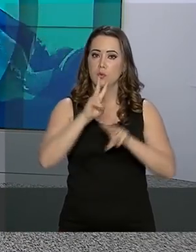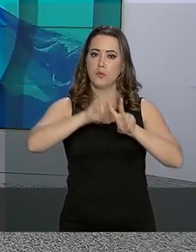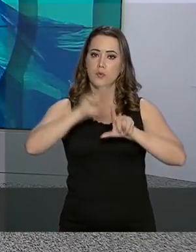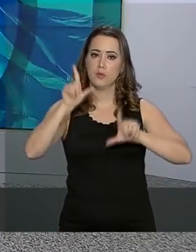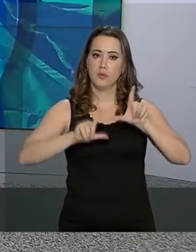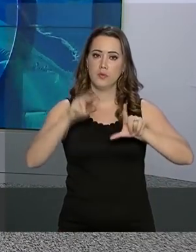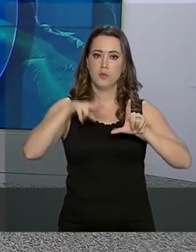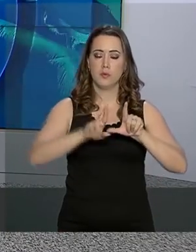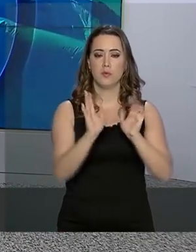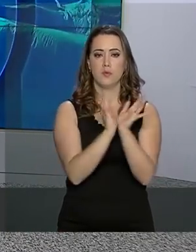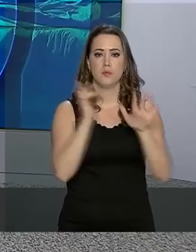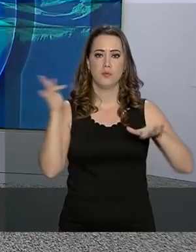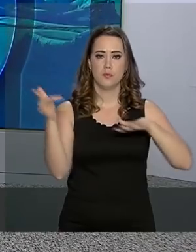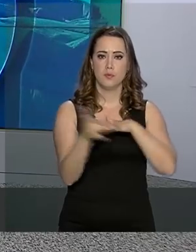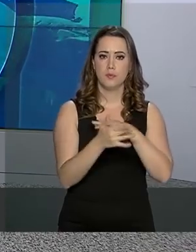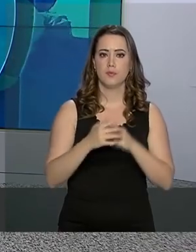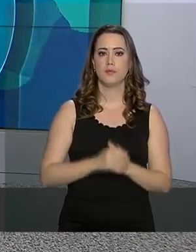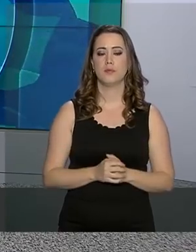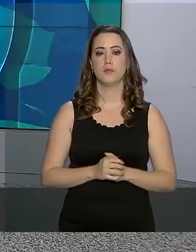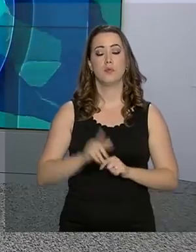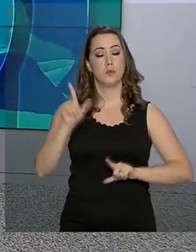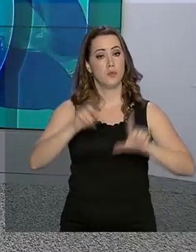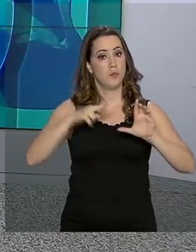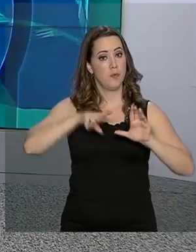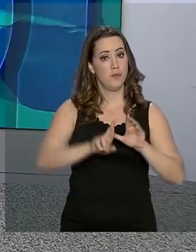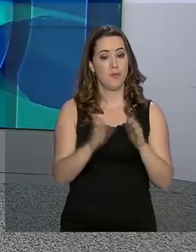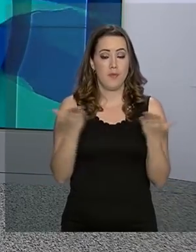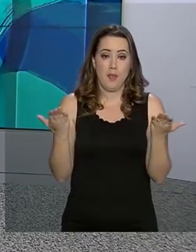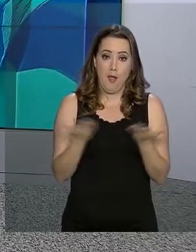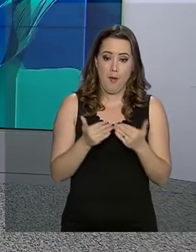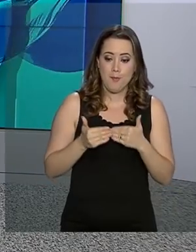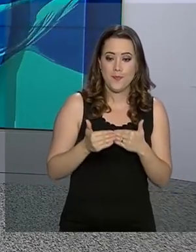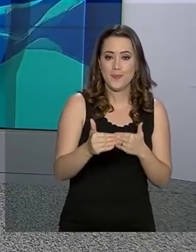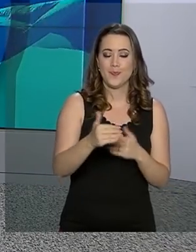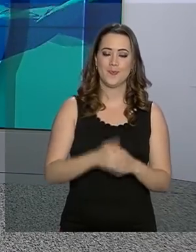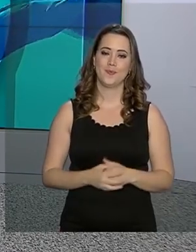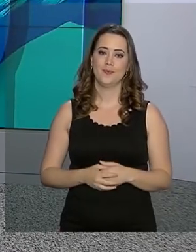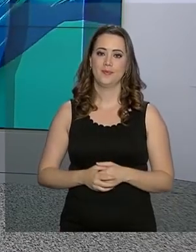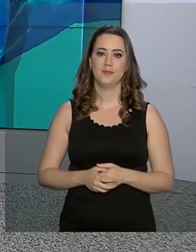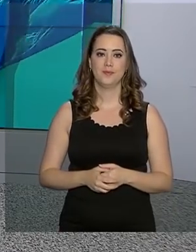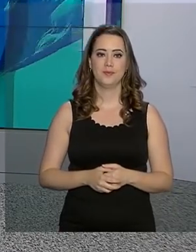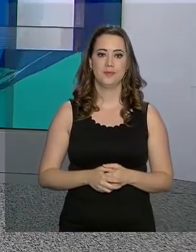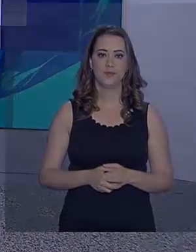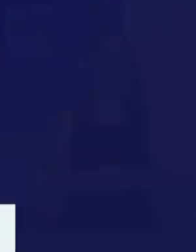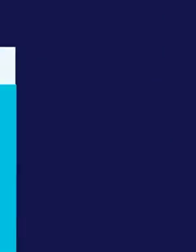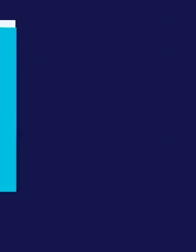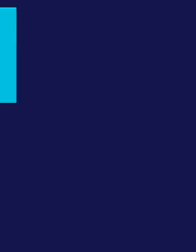hashtag TVNBR nas redes sociais. O repórter NBR começa agora.